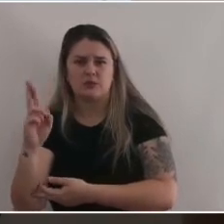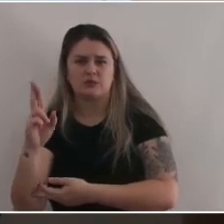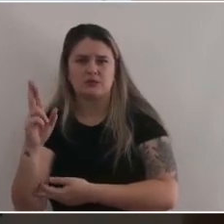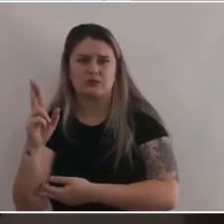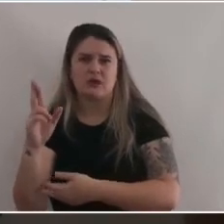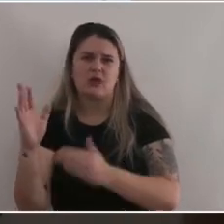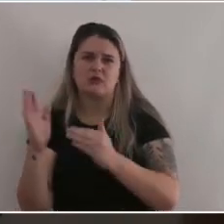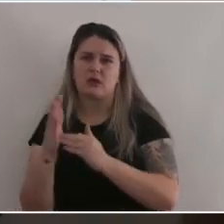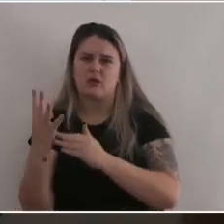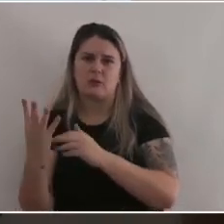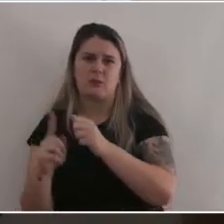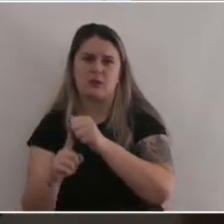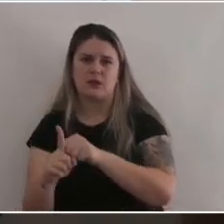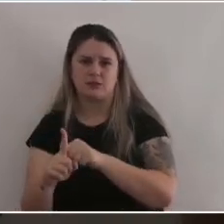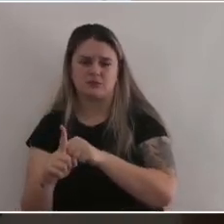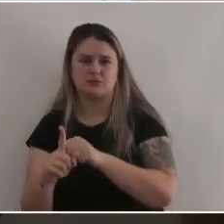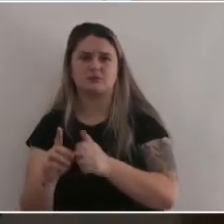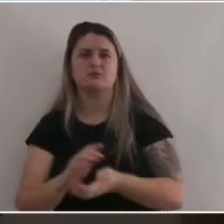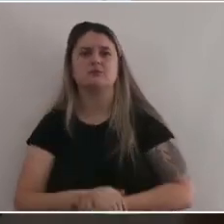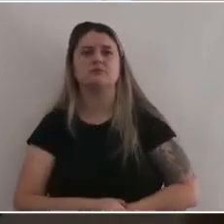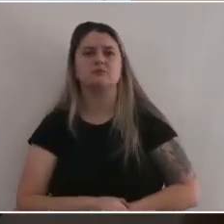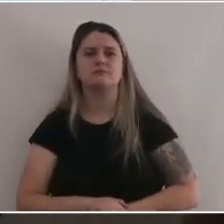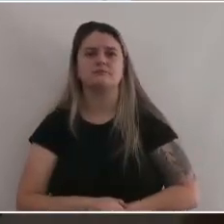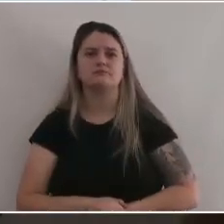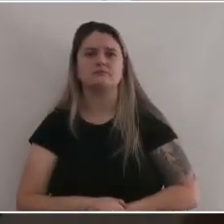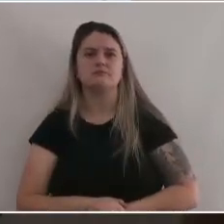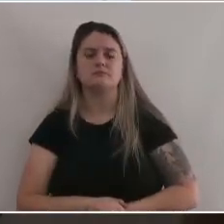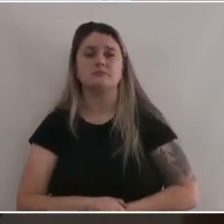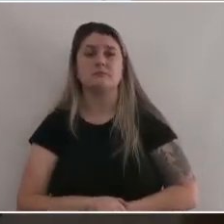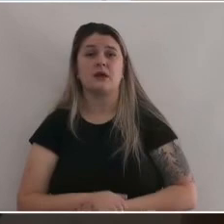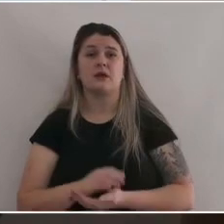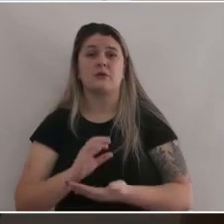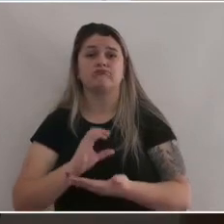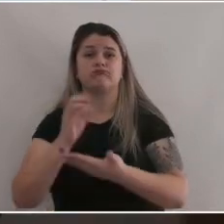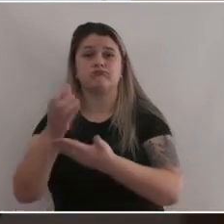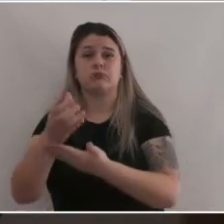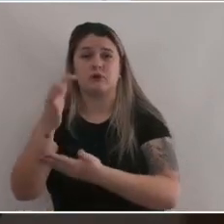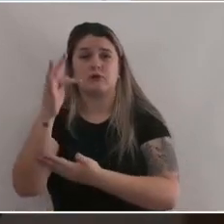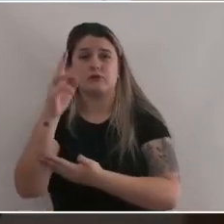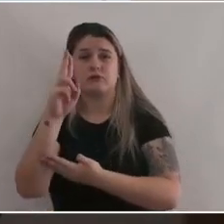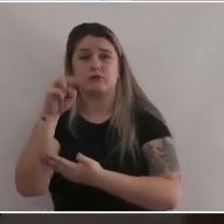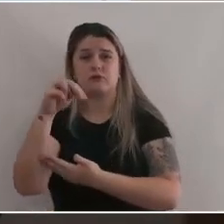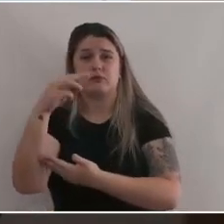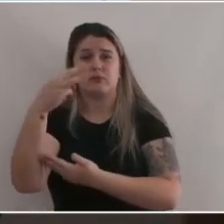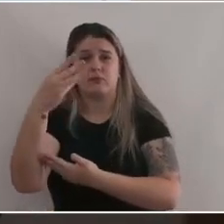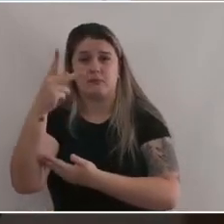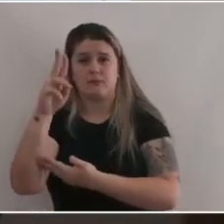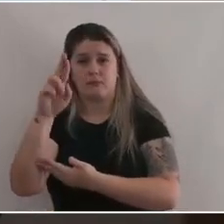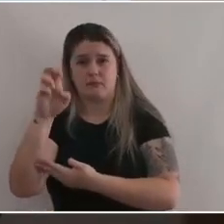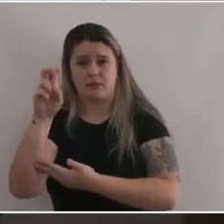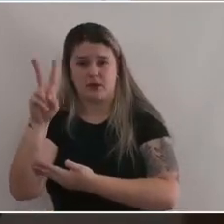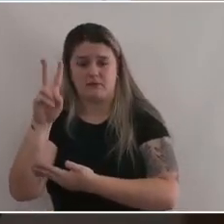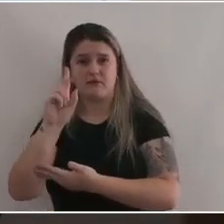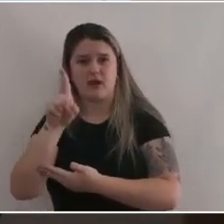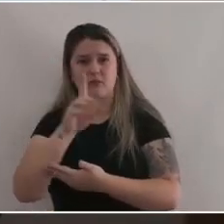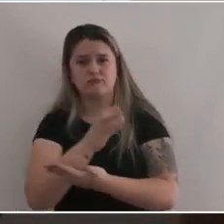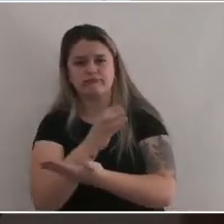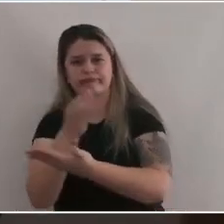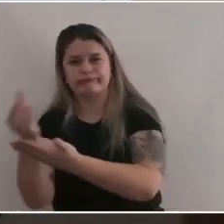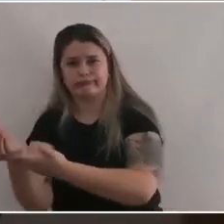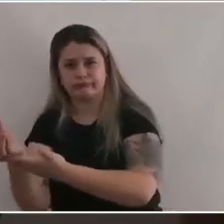2.568.431,02 até o terceiro quadrimestre. Repasse por Funprev, que é a taxa administrativa, que é uma transferência, não é uma despesa